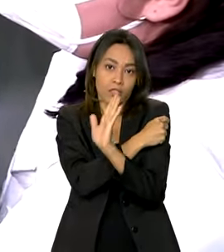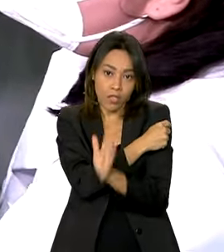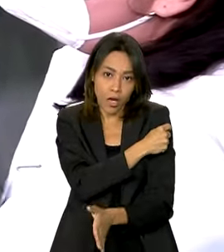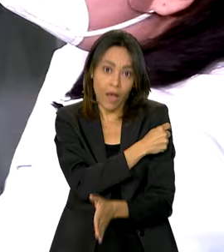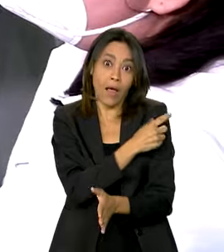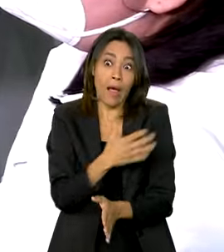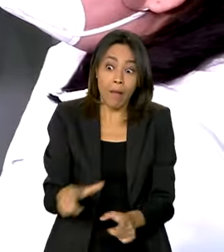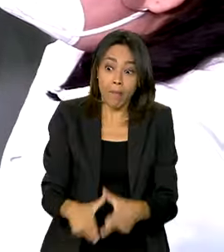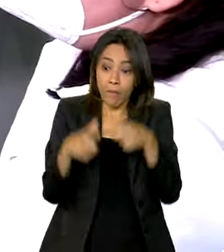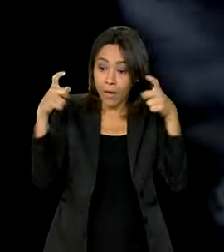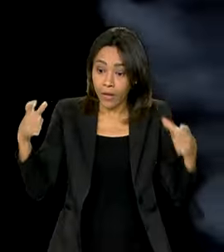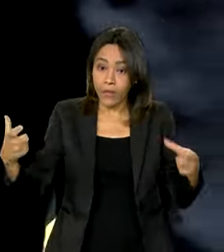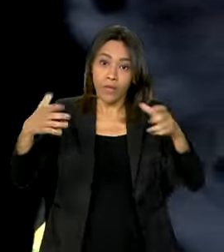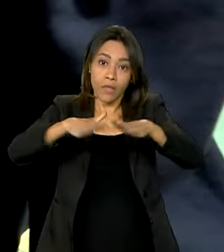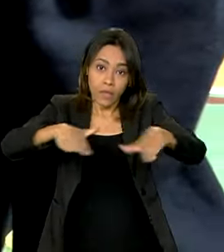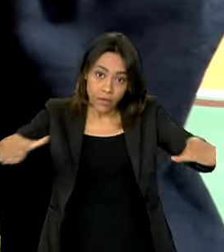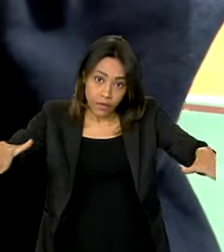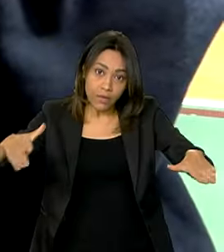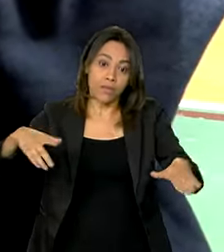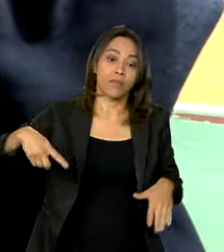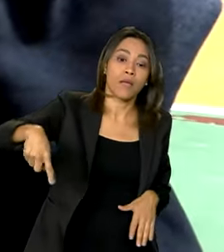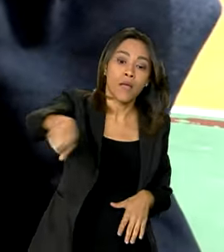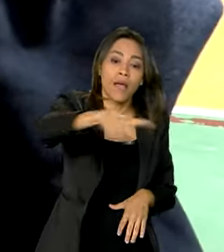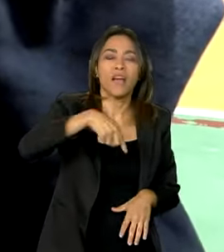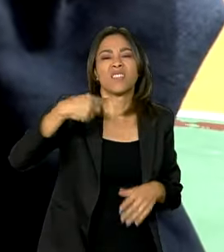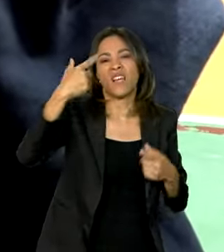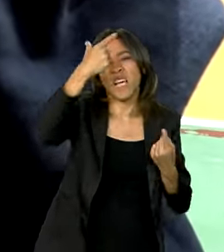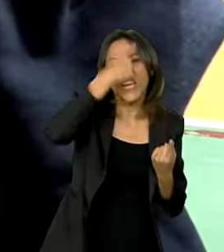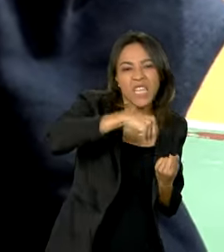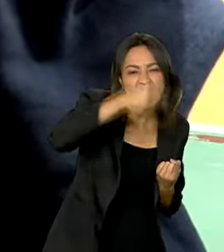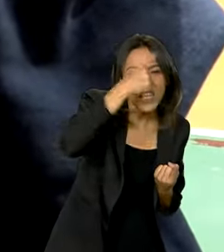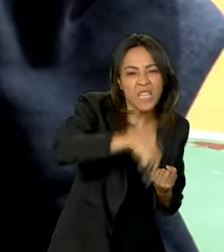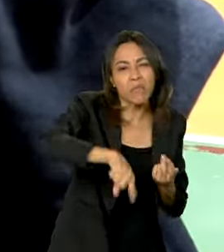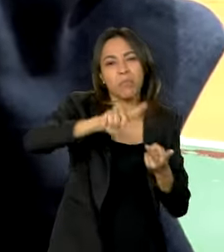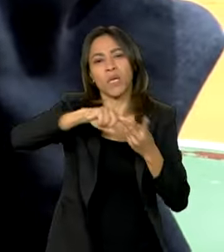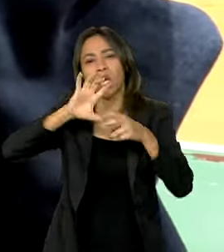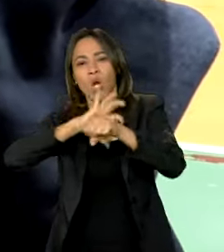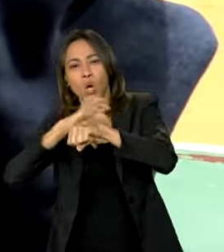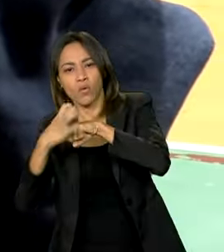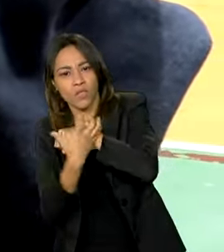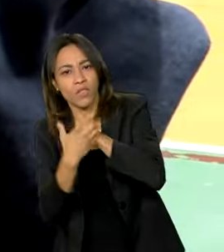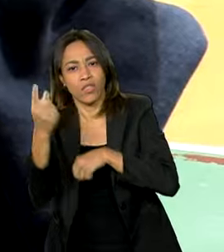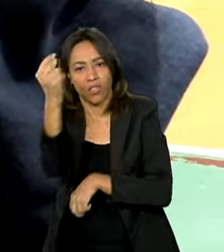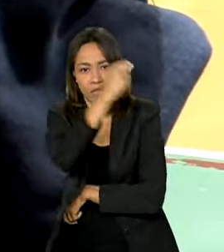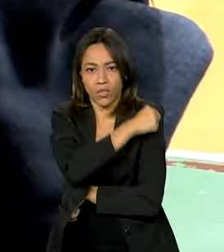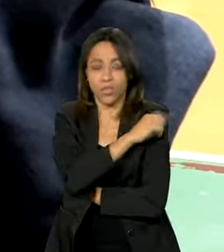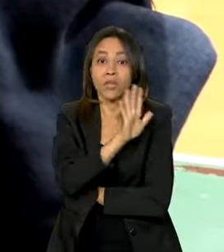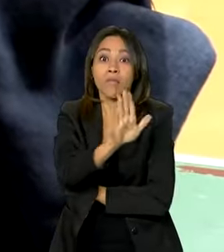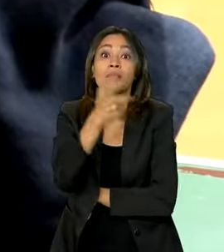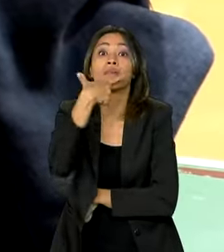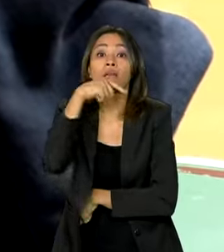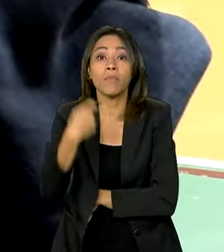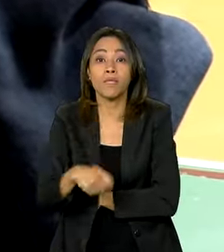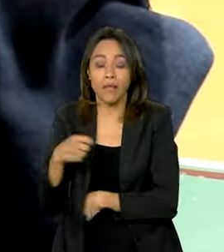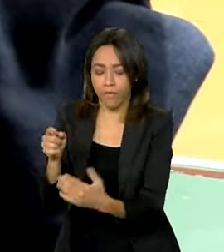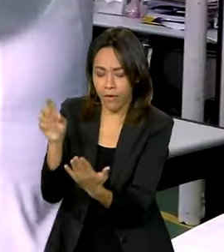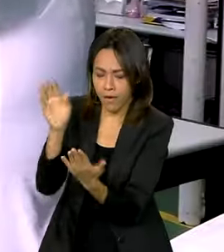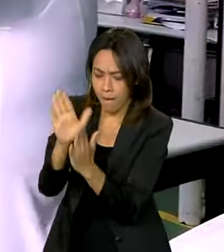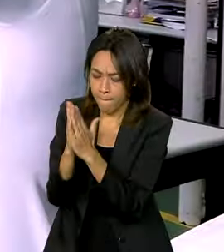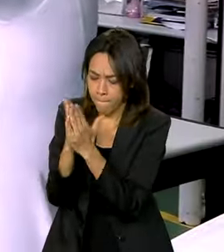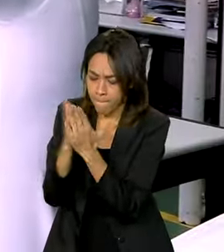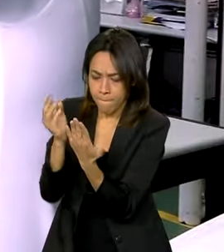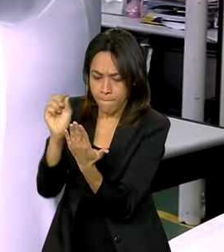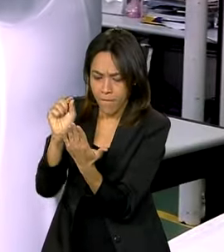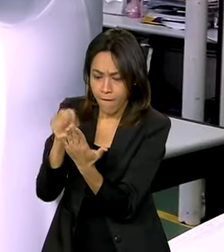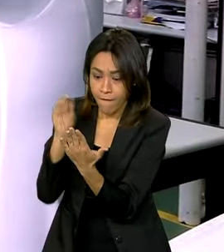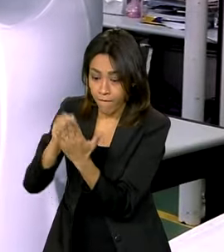parte crianças, a maioria contra gripe e Covid. Mas quem precisava atualizar o calendário